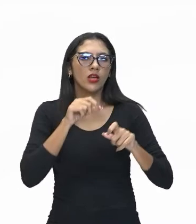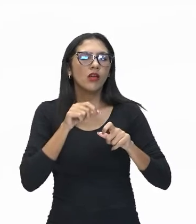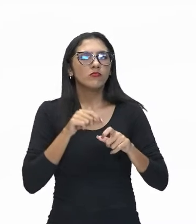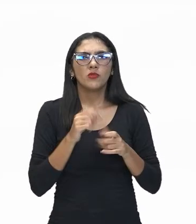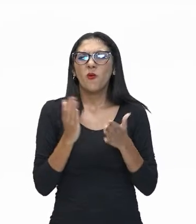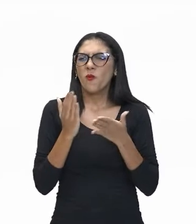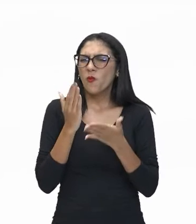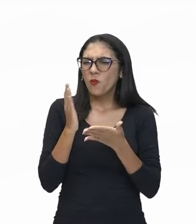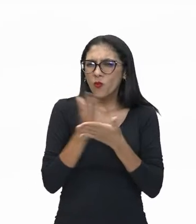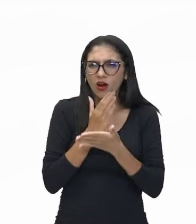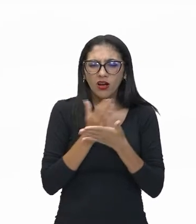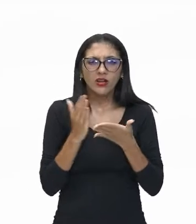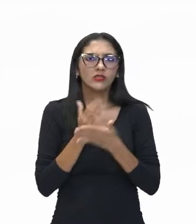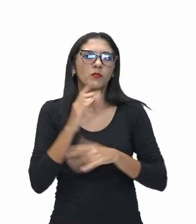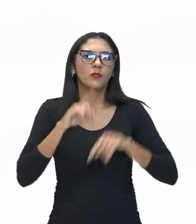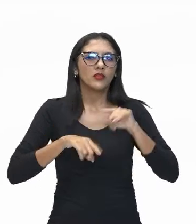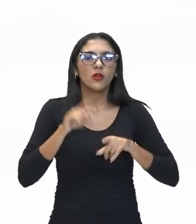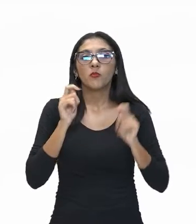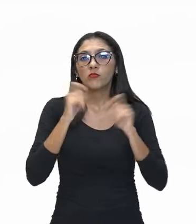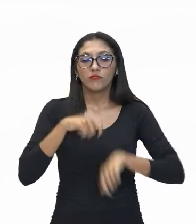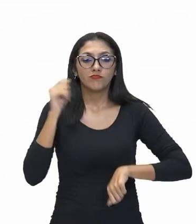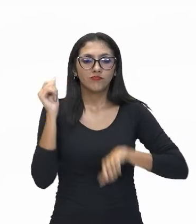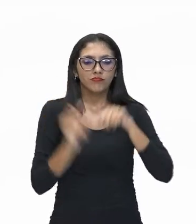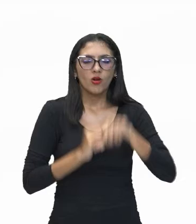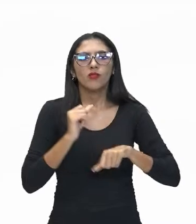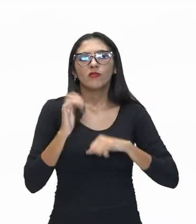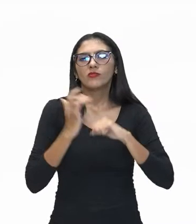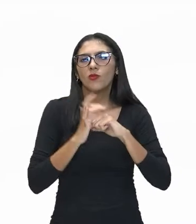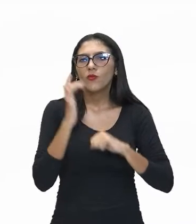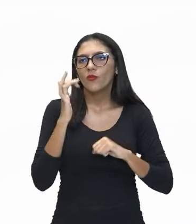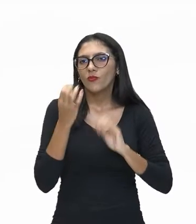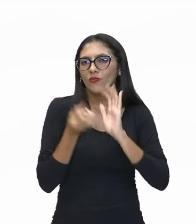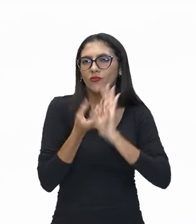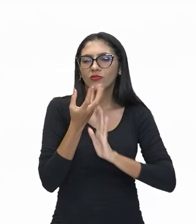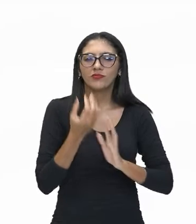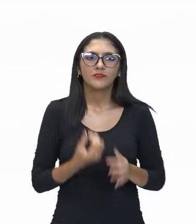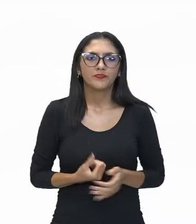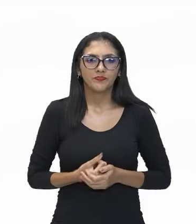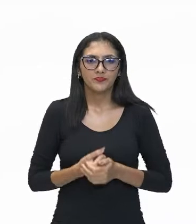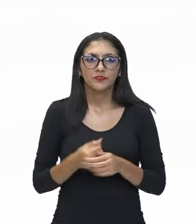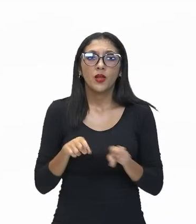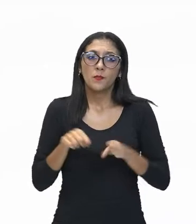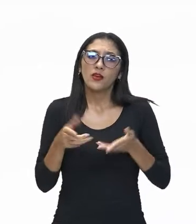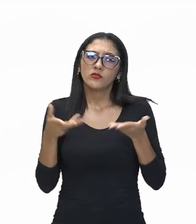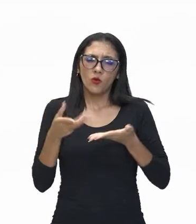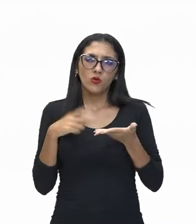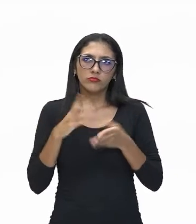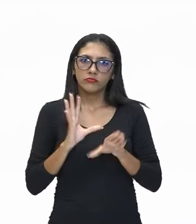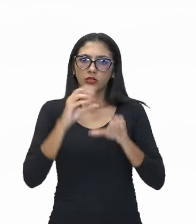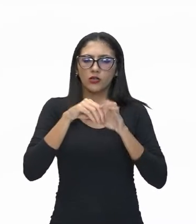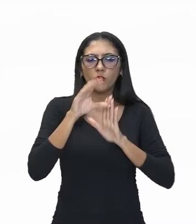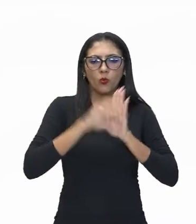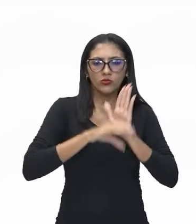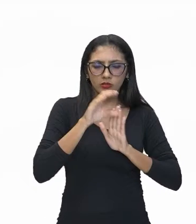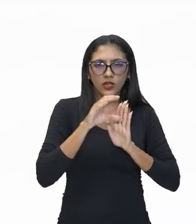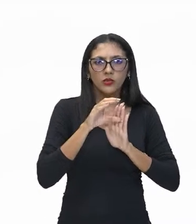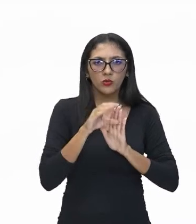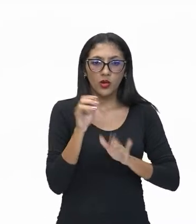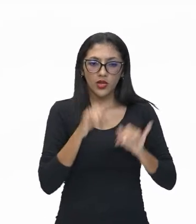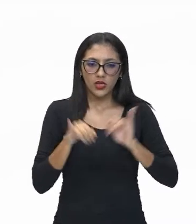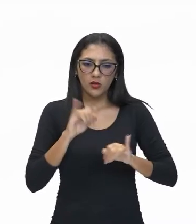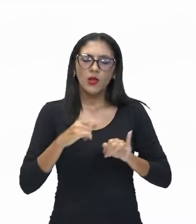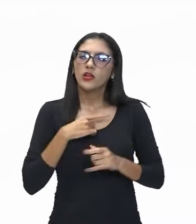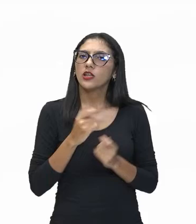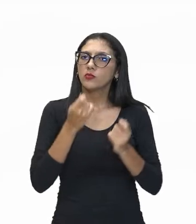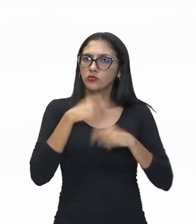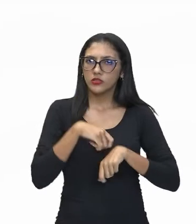que hoje, por exemplo, a gente já tem conceitos dentro da química, né, em que é possível transformar um elemento